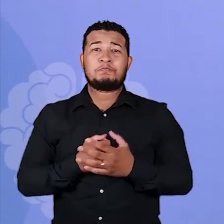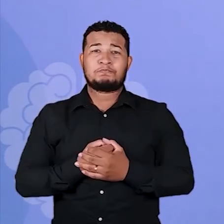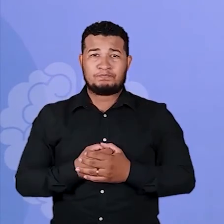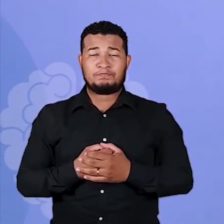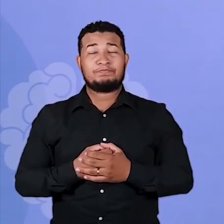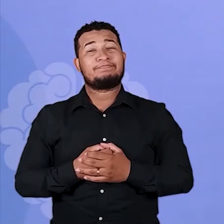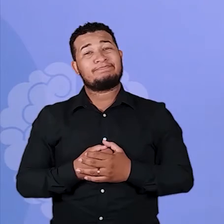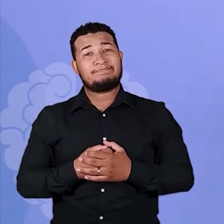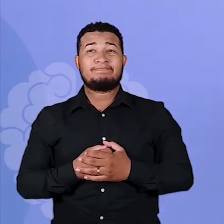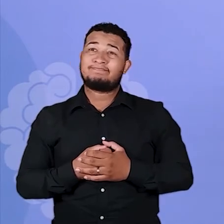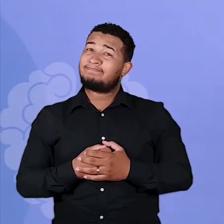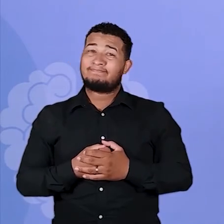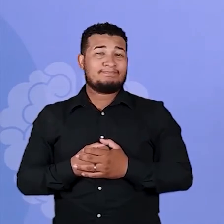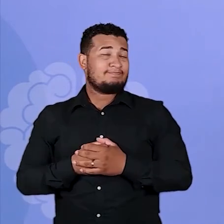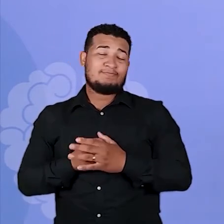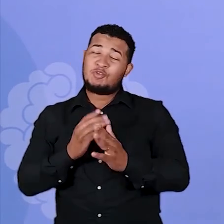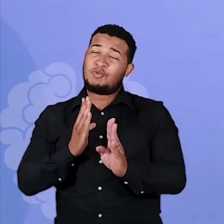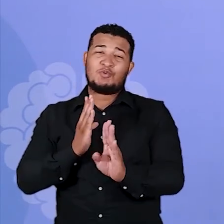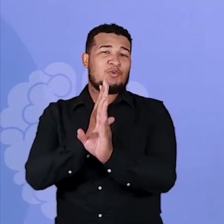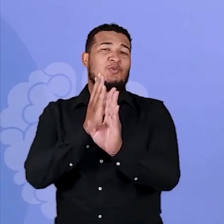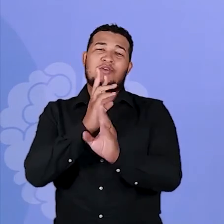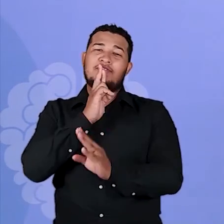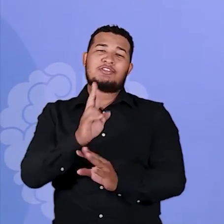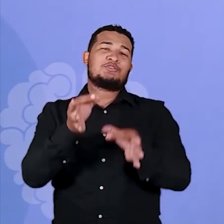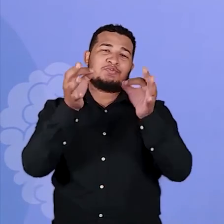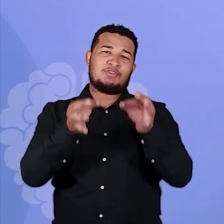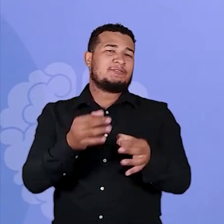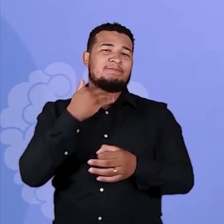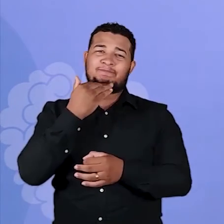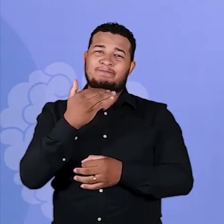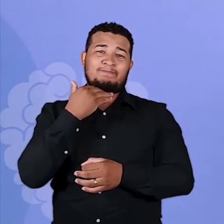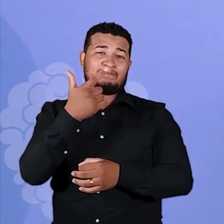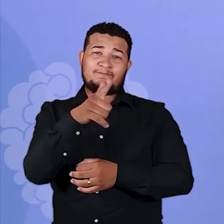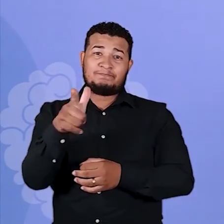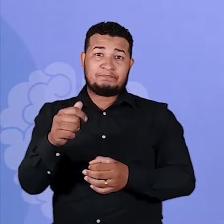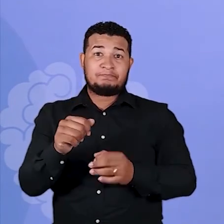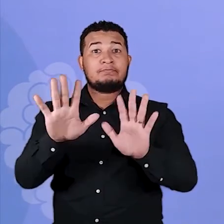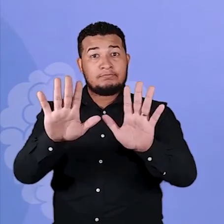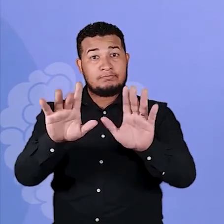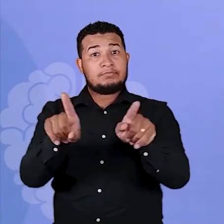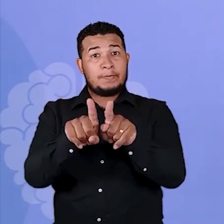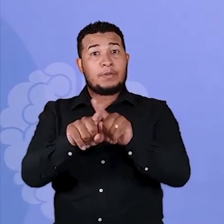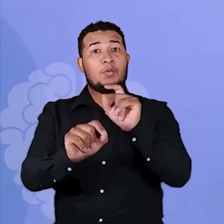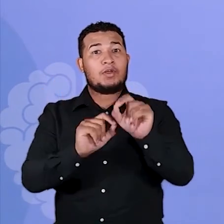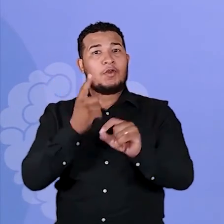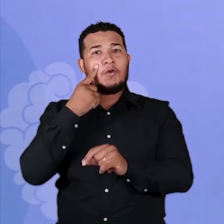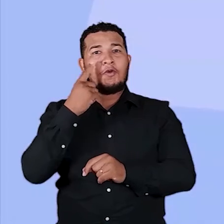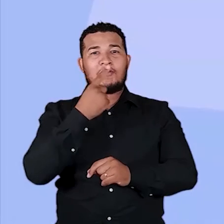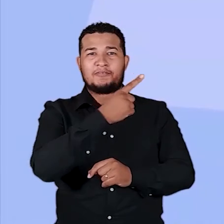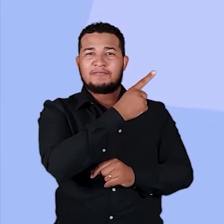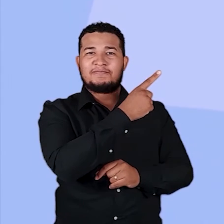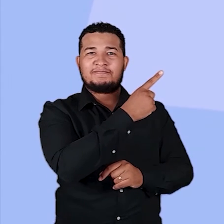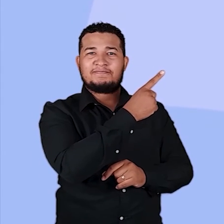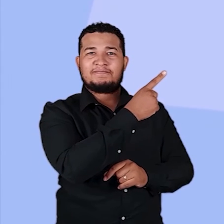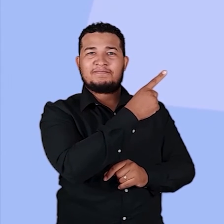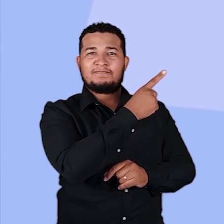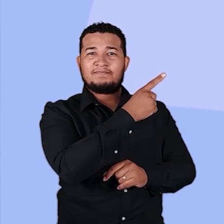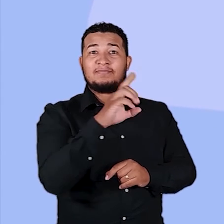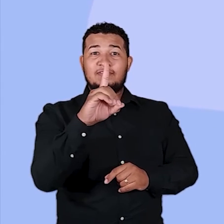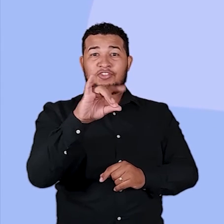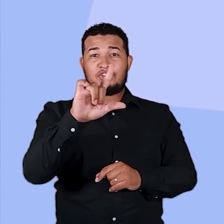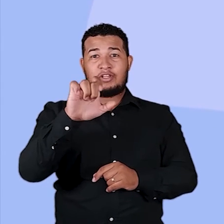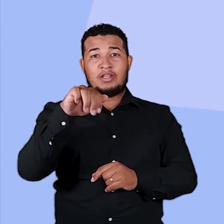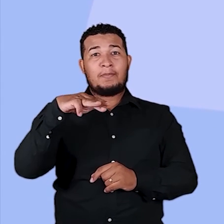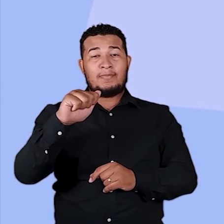desse dilema. E você não vai encontrar uma resposta certa. Aliás, diga-se de passagem, olha lá na tela,